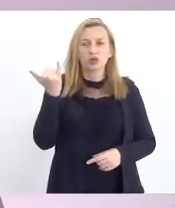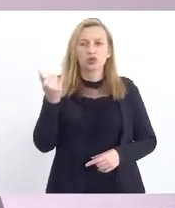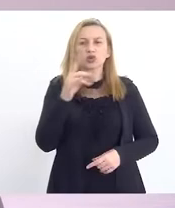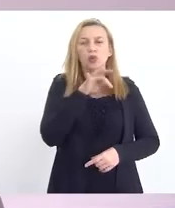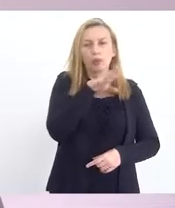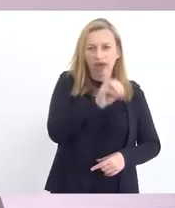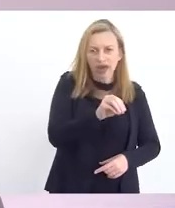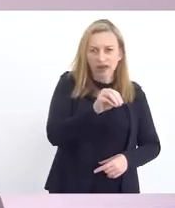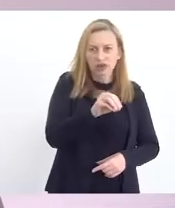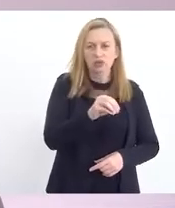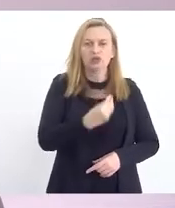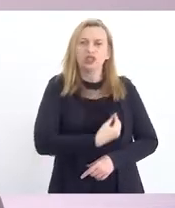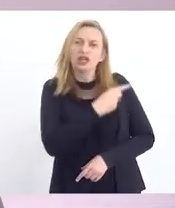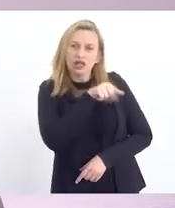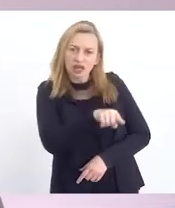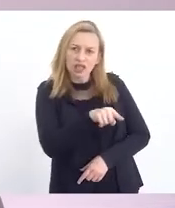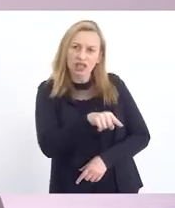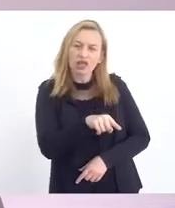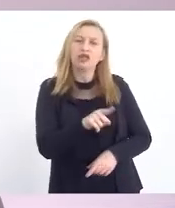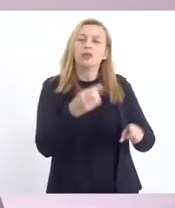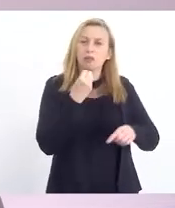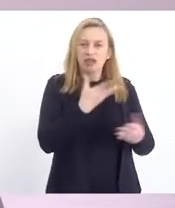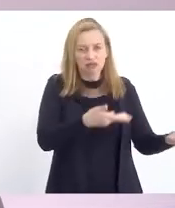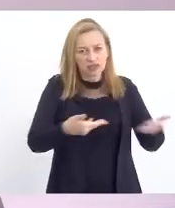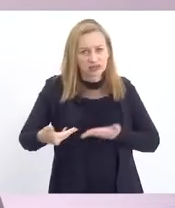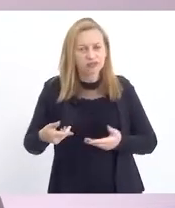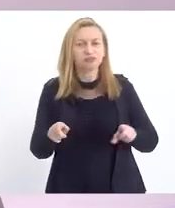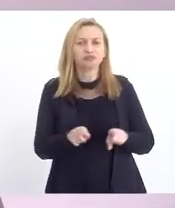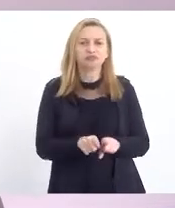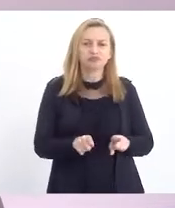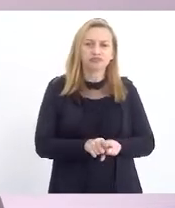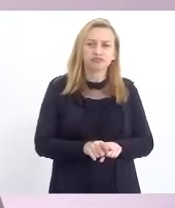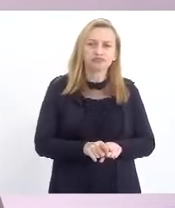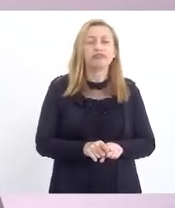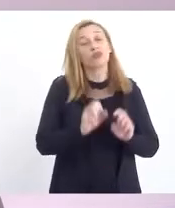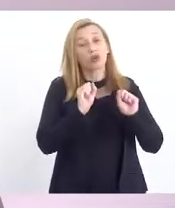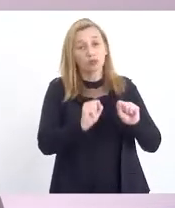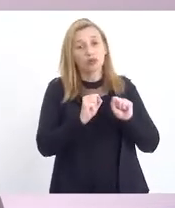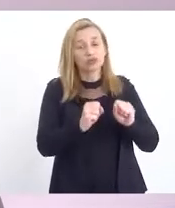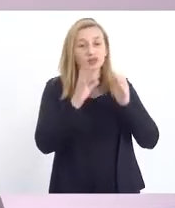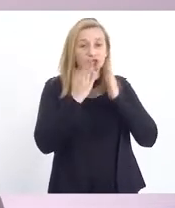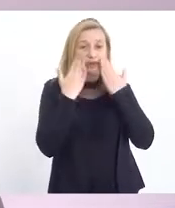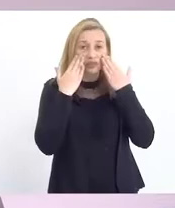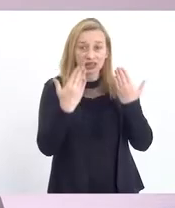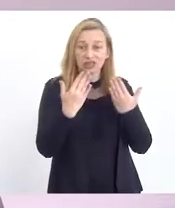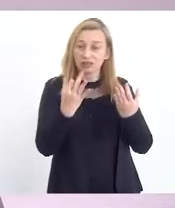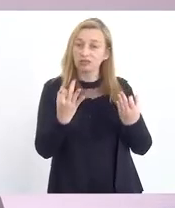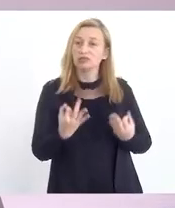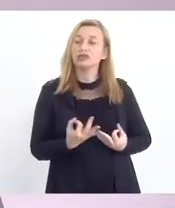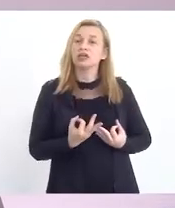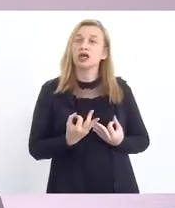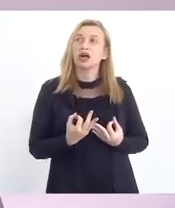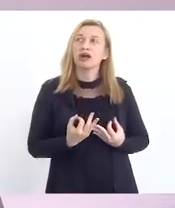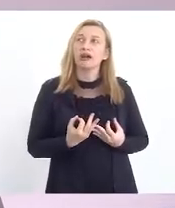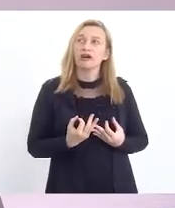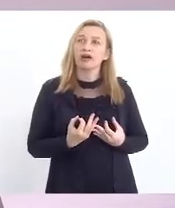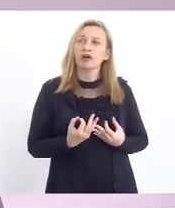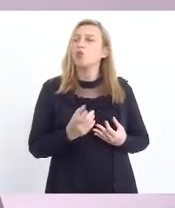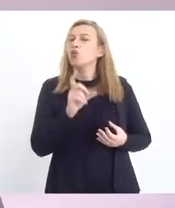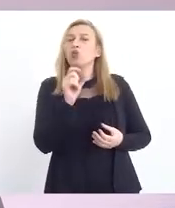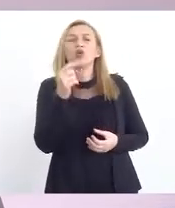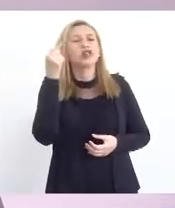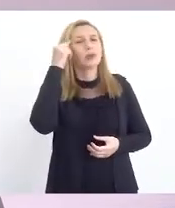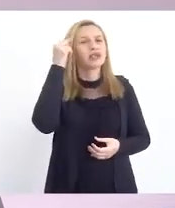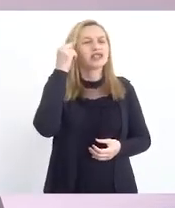Humberto Melo aqui presente, seja muito bem-vindo, possa fazer uma apresentação do que está pensando